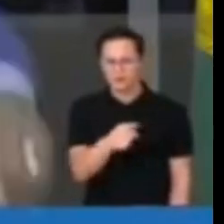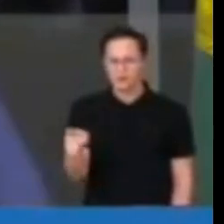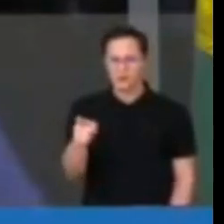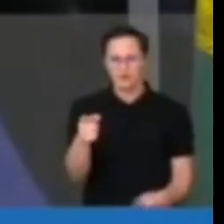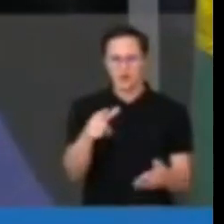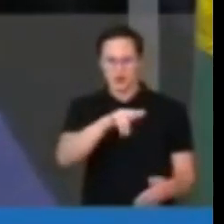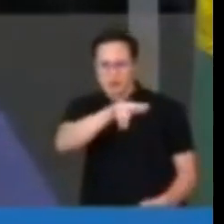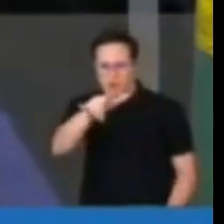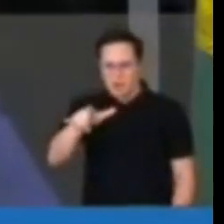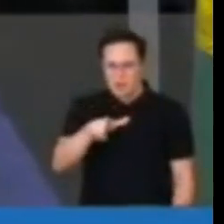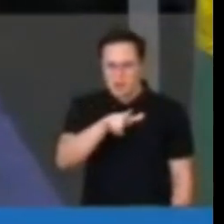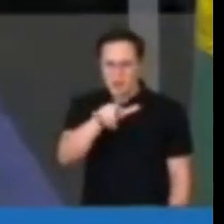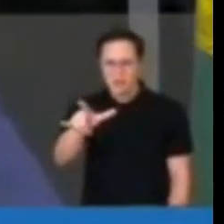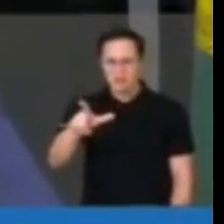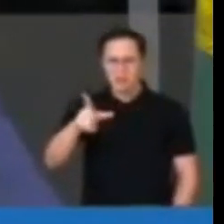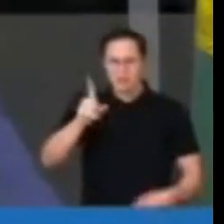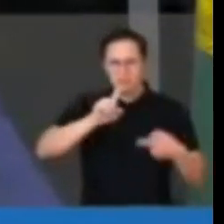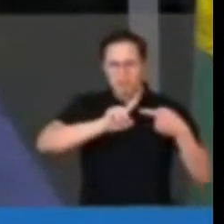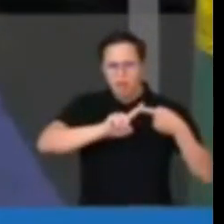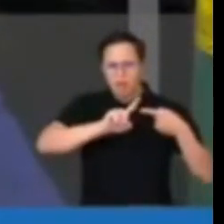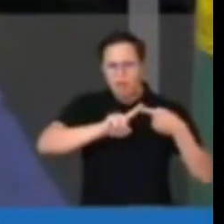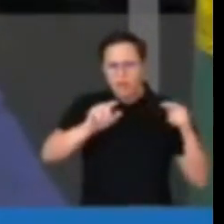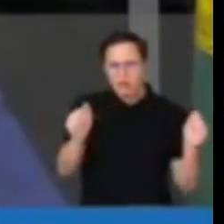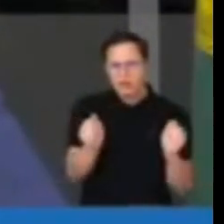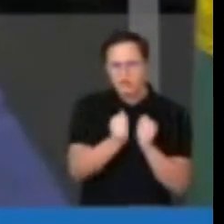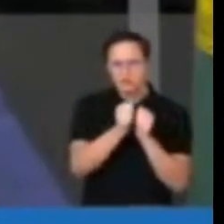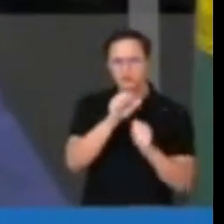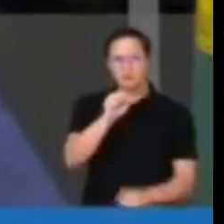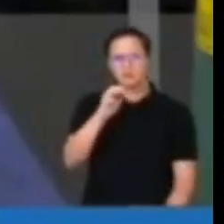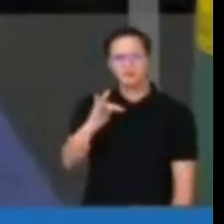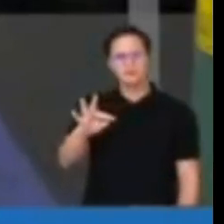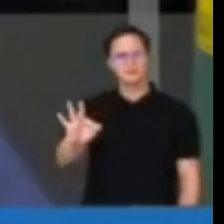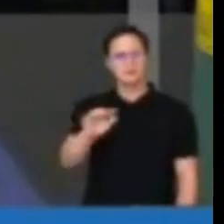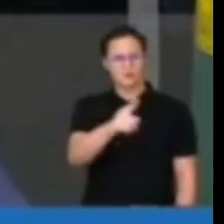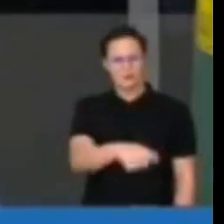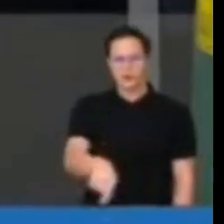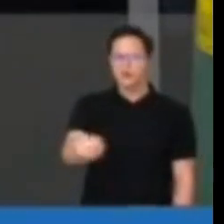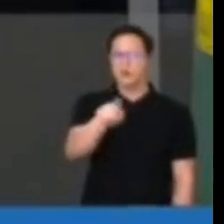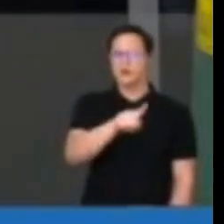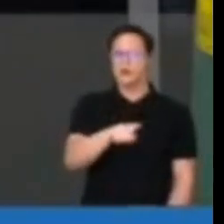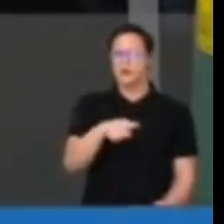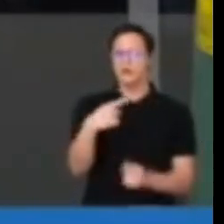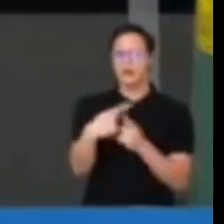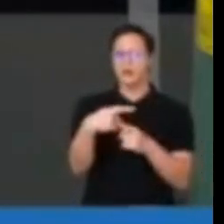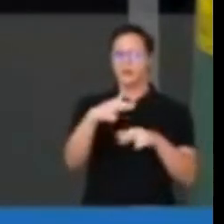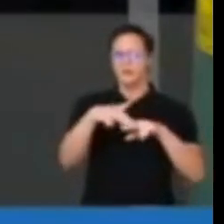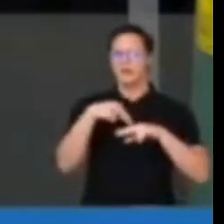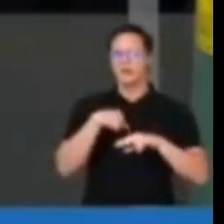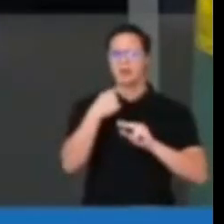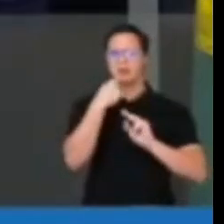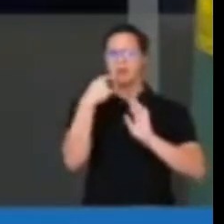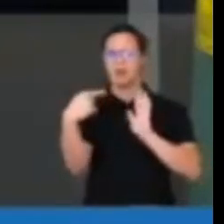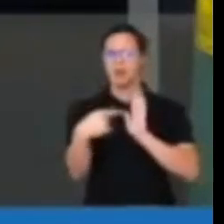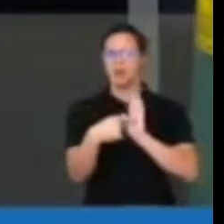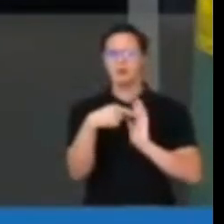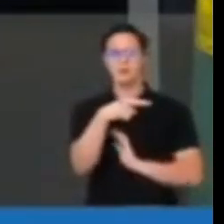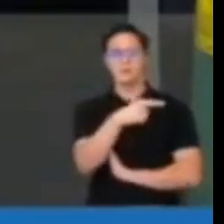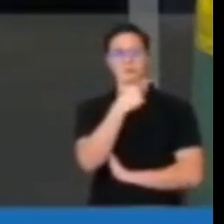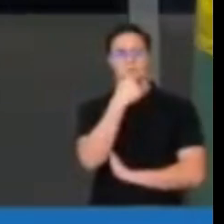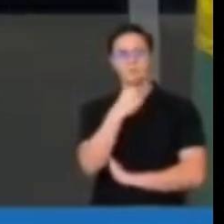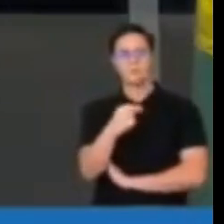país em consórcio com o STF. Vocês, por conta de denúncias que Eduardo Bolsonaro